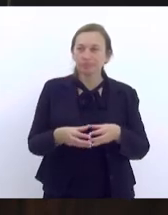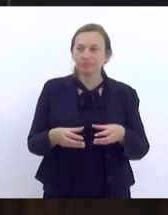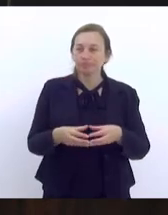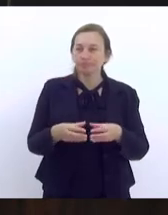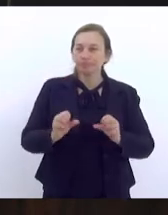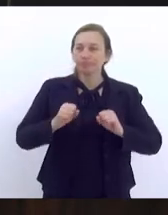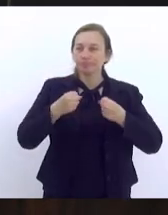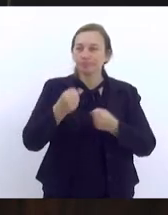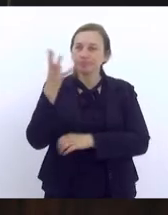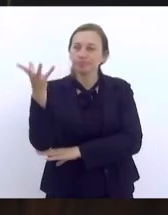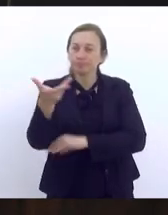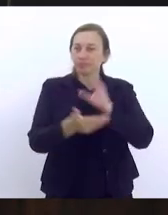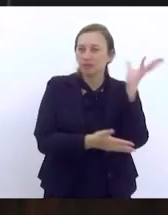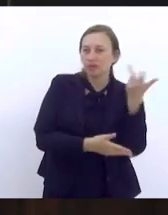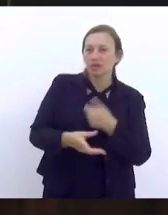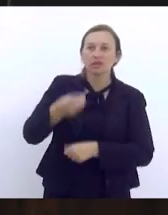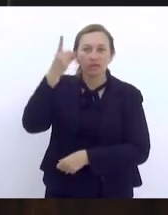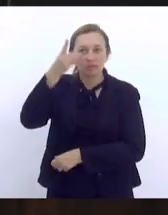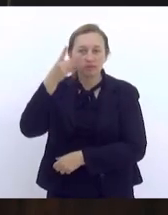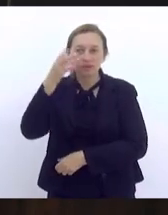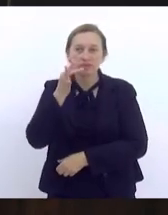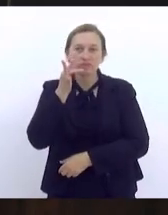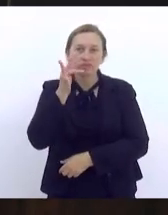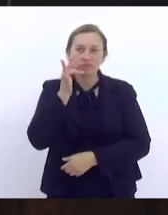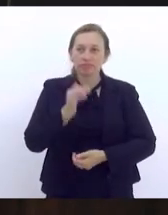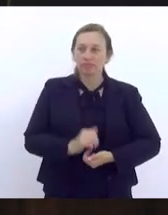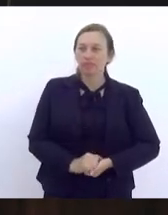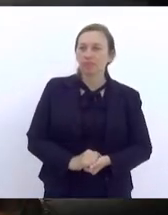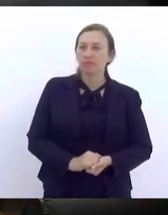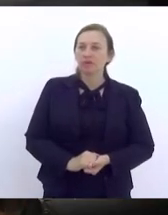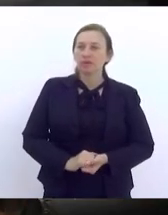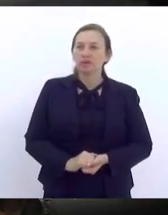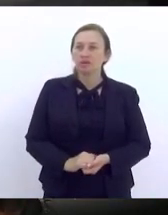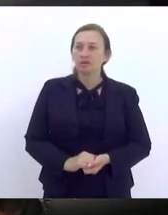do meio ambiente deputado Jorge Felipe Neto